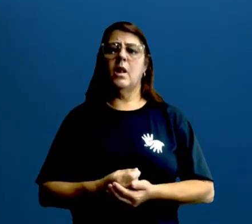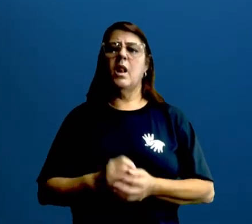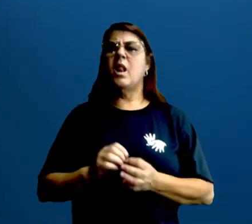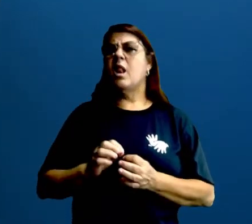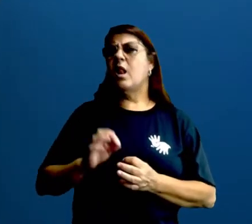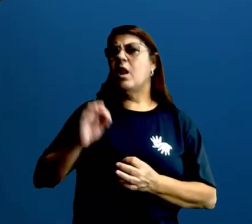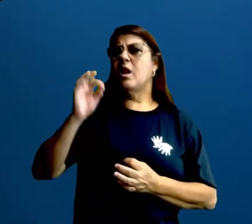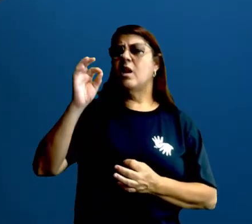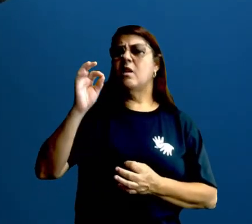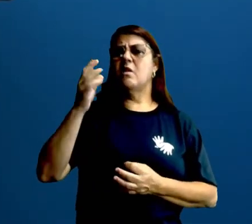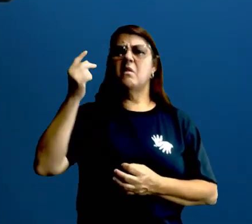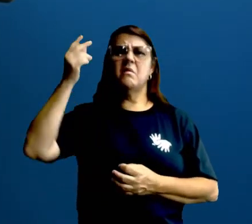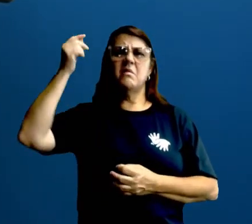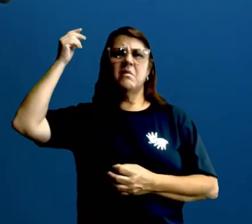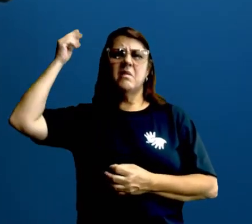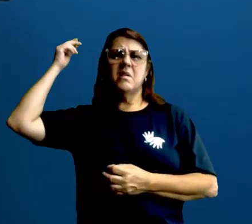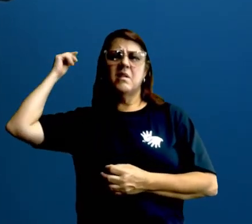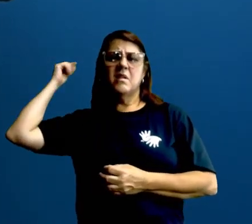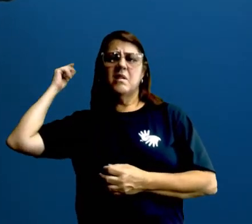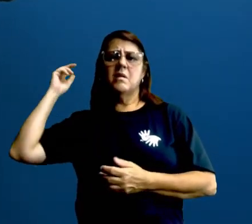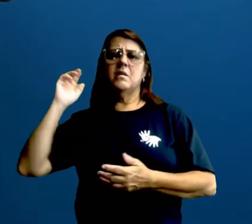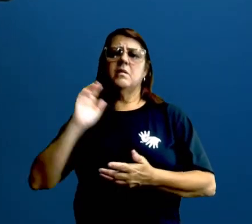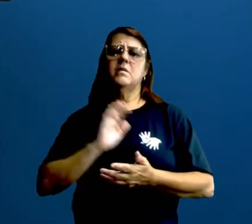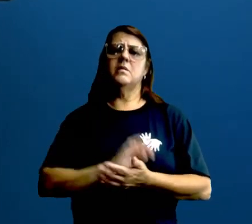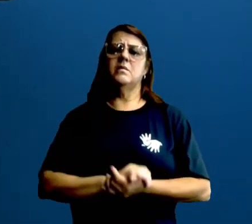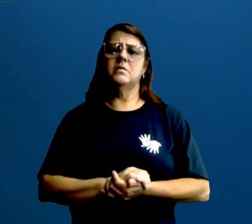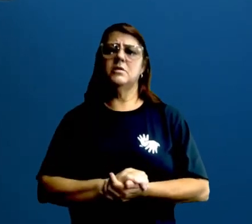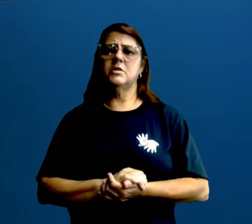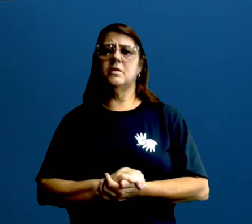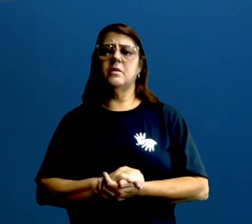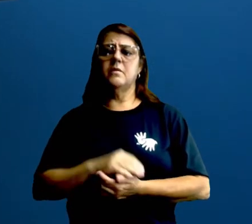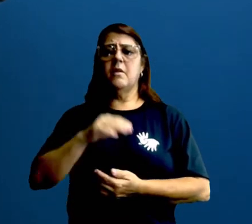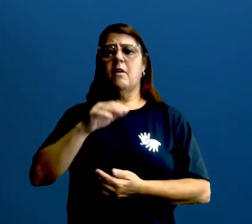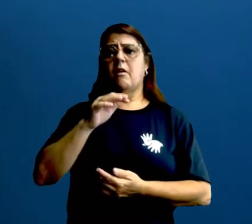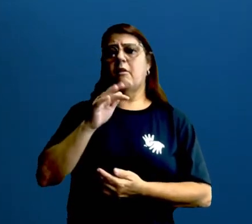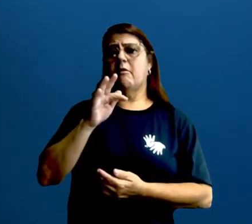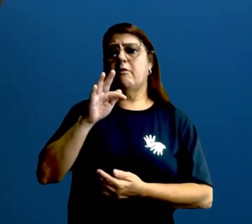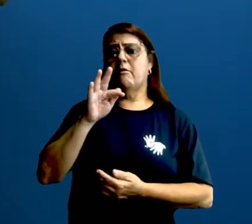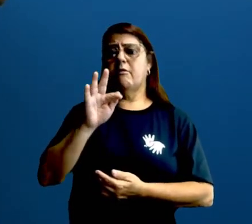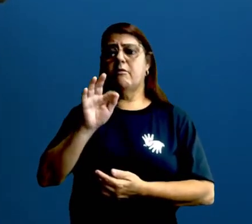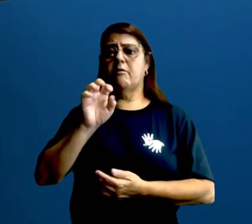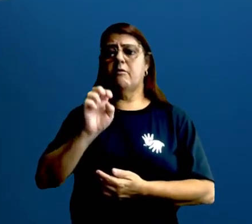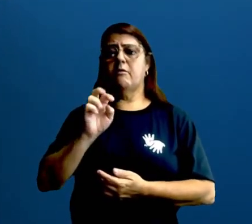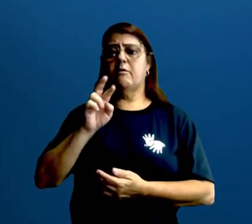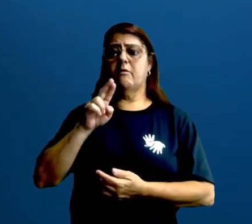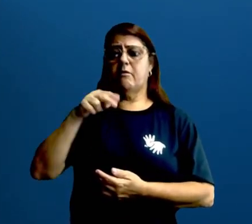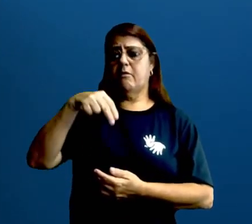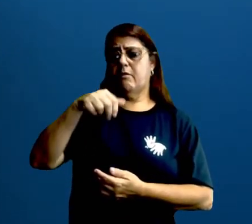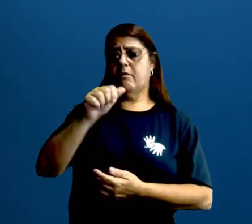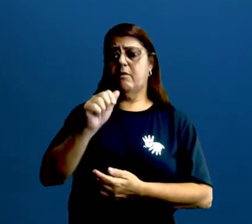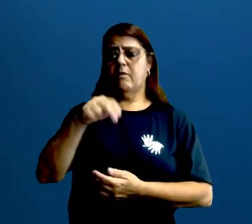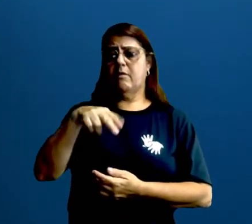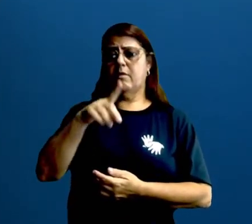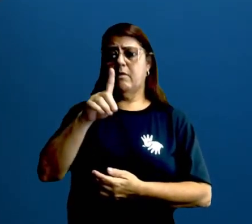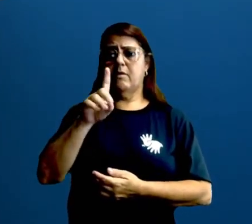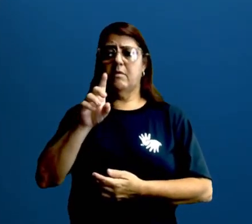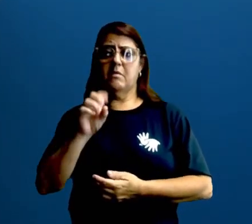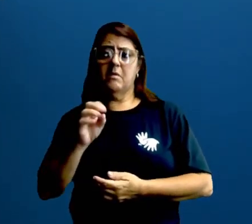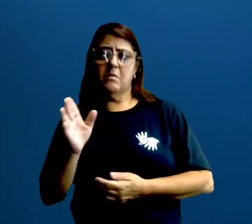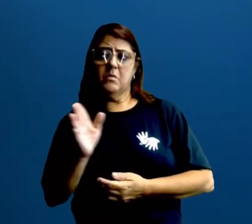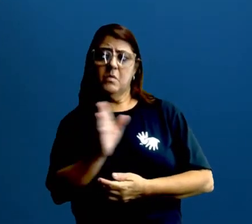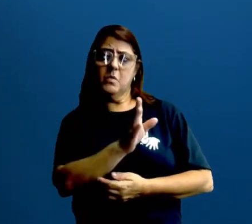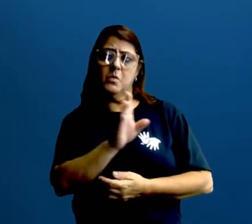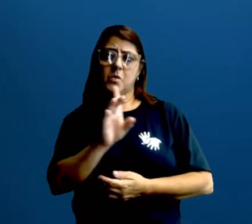tão longe, né? Que é o arquipélago de Fernando de Noronha. Eu podia ter trago aqui as cachoeiras de